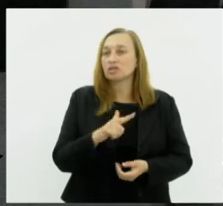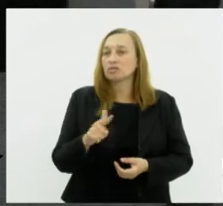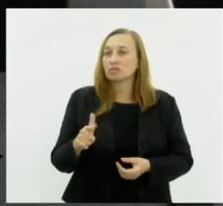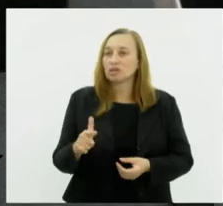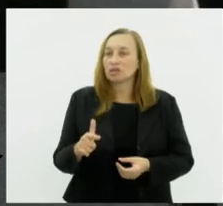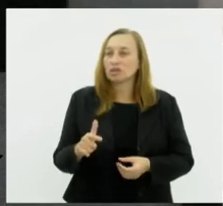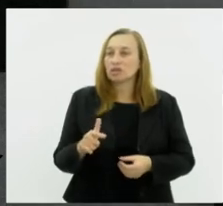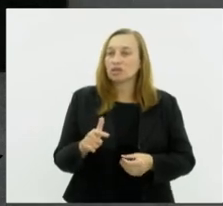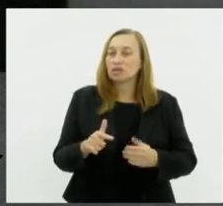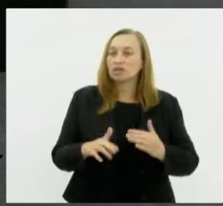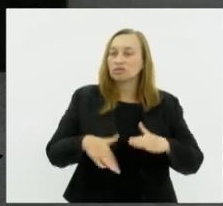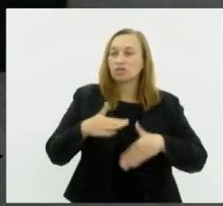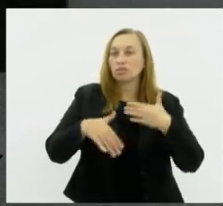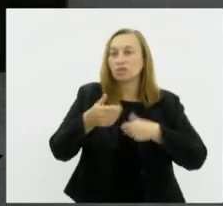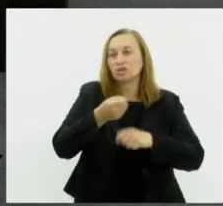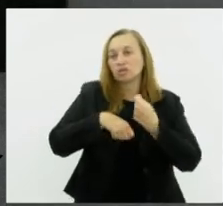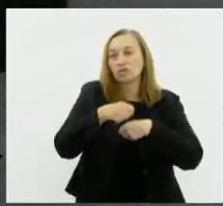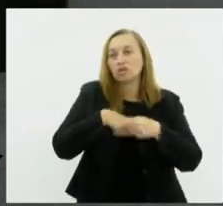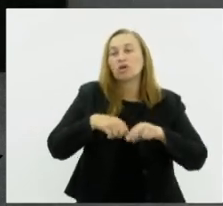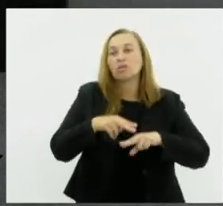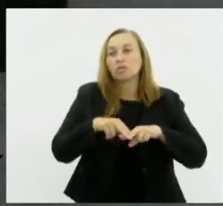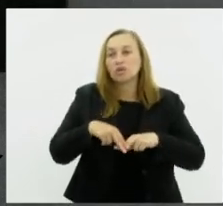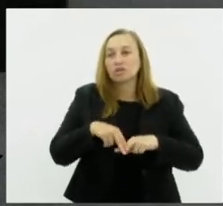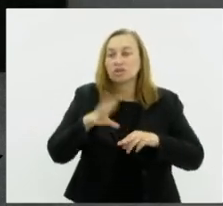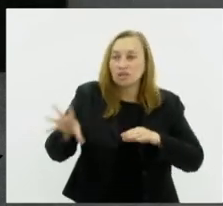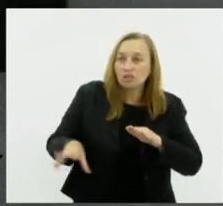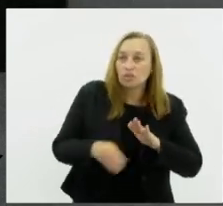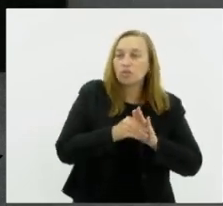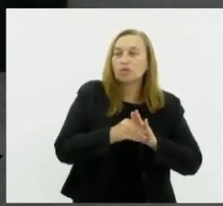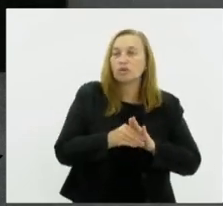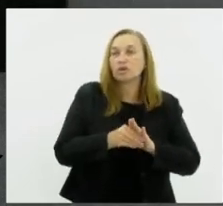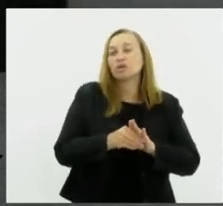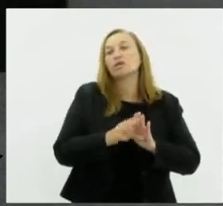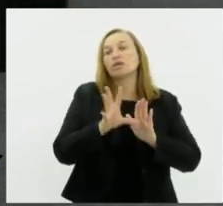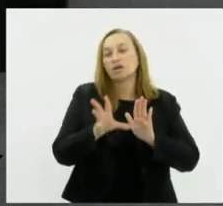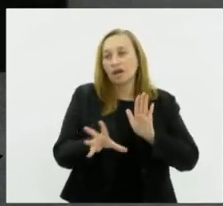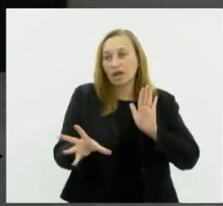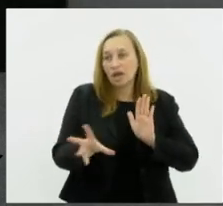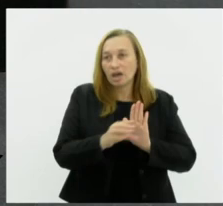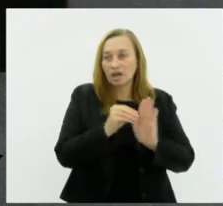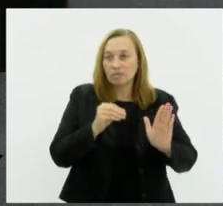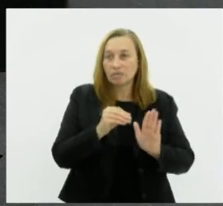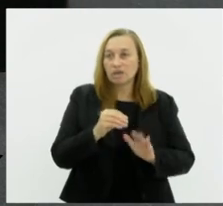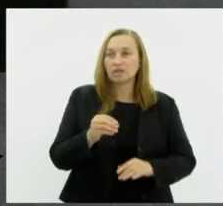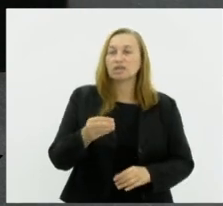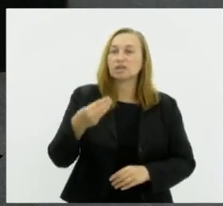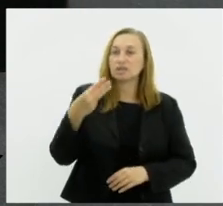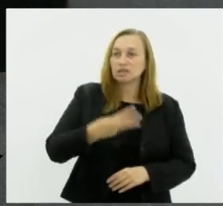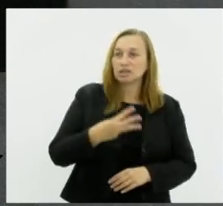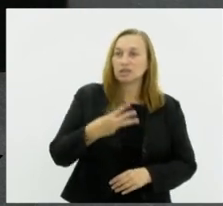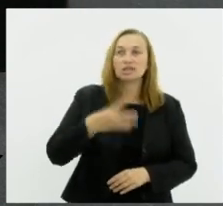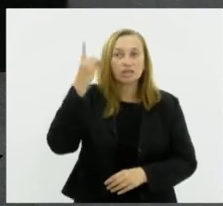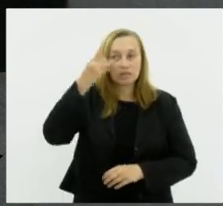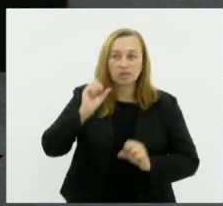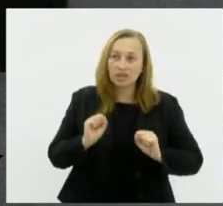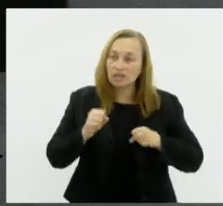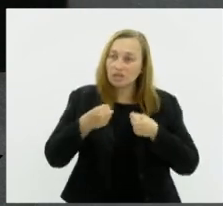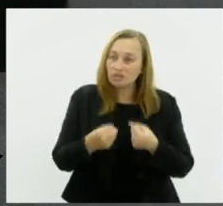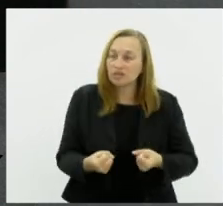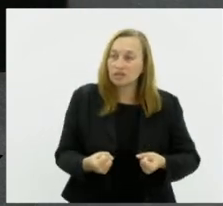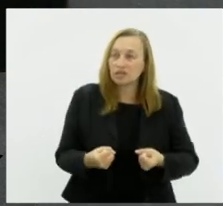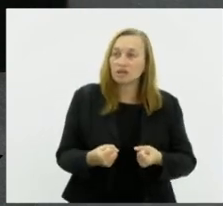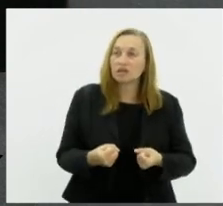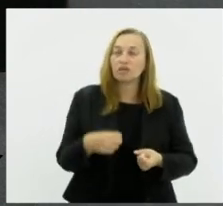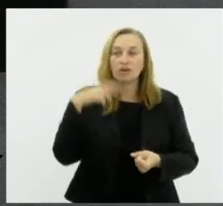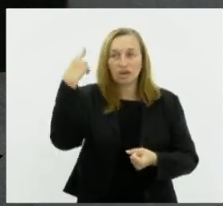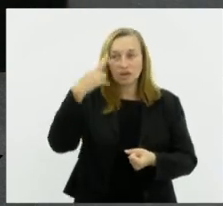revertendo em crescimento econômico. Por isso a gente colocou uma emenda, emenda 3, a deputada Renata defendeu na votação anterior, de que esses subsídios só